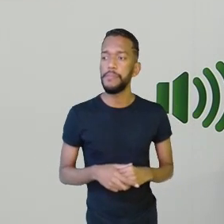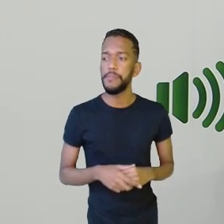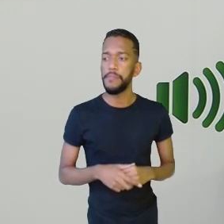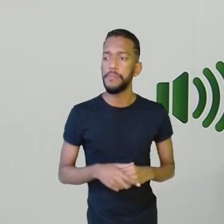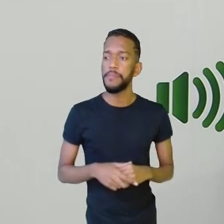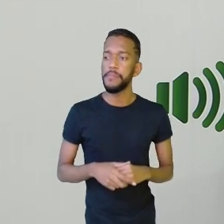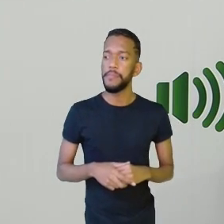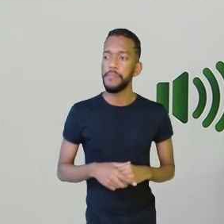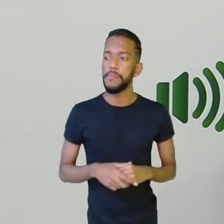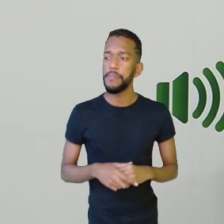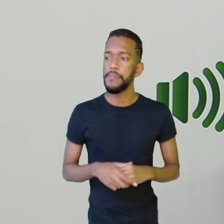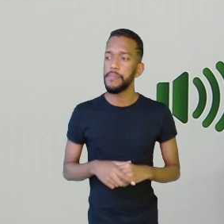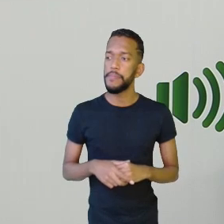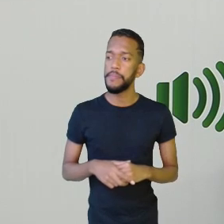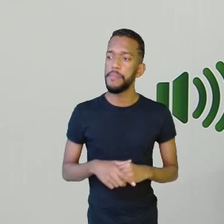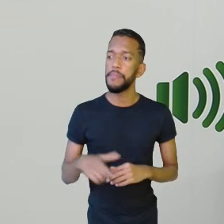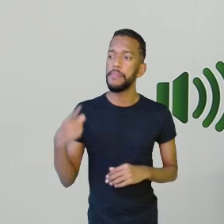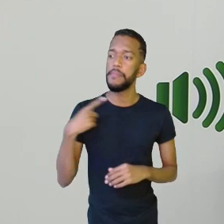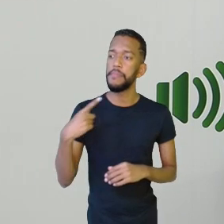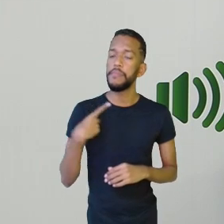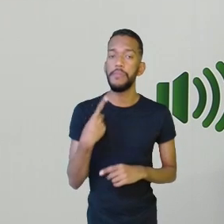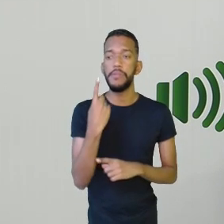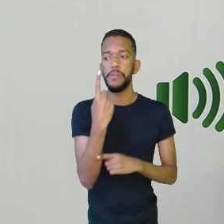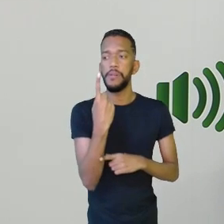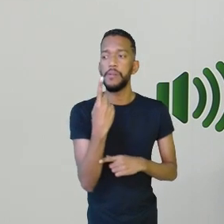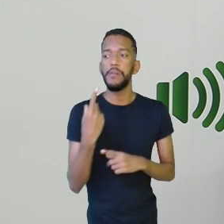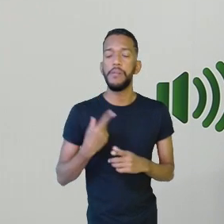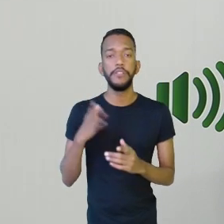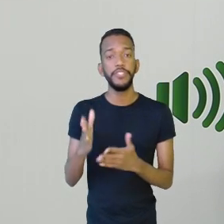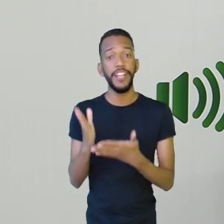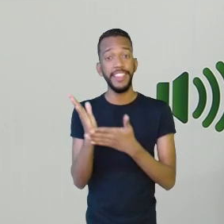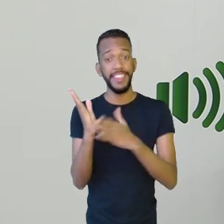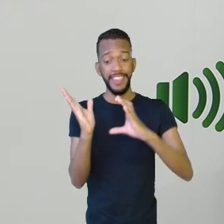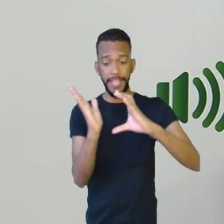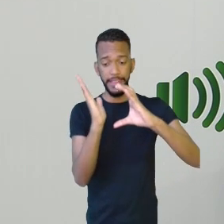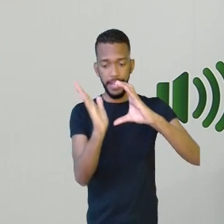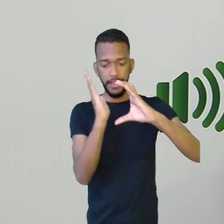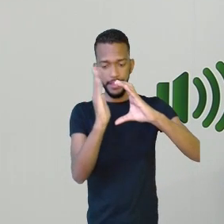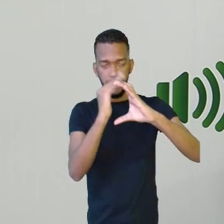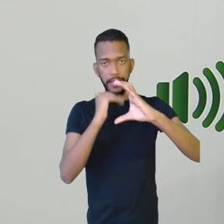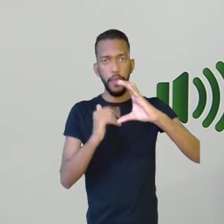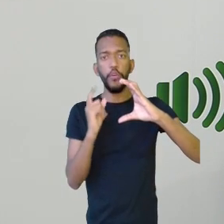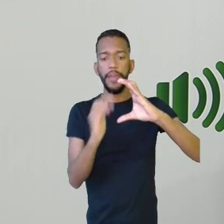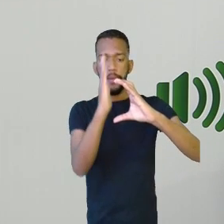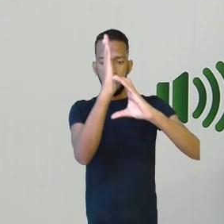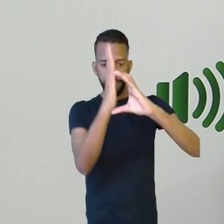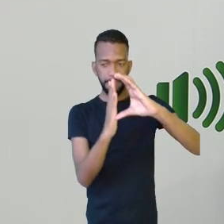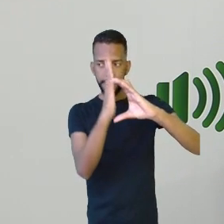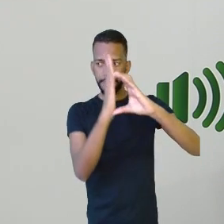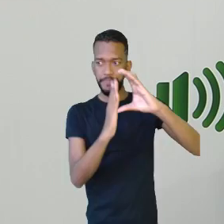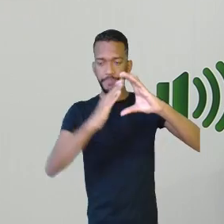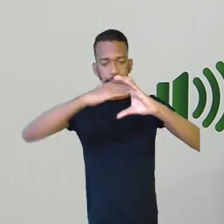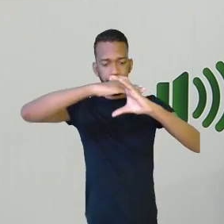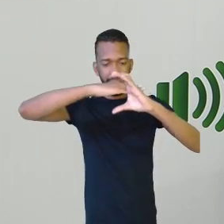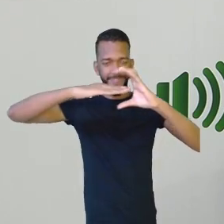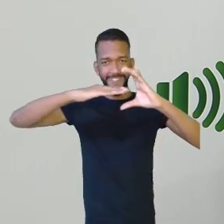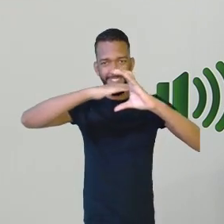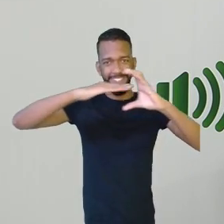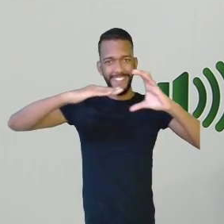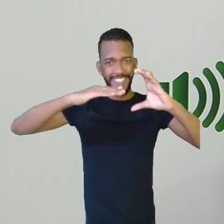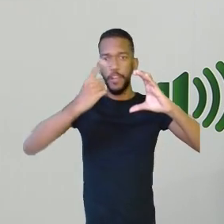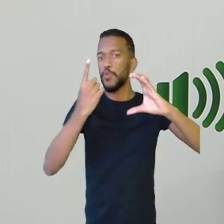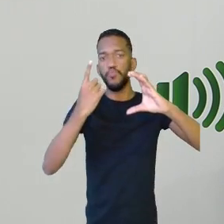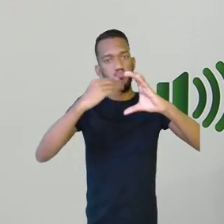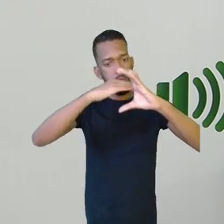1/2. Olha, eu dividi o meu círculo ao meio. Então, ó, 1/2, eu peguei